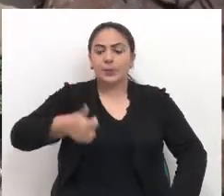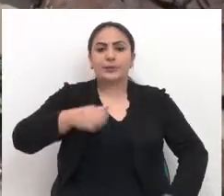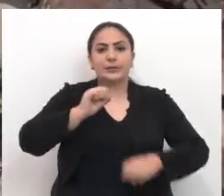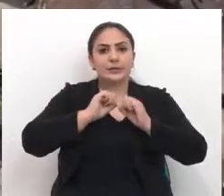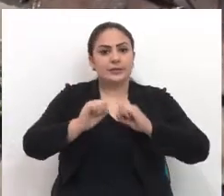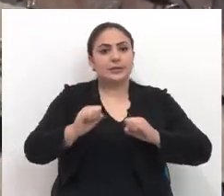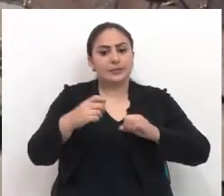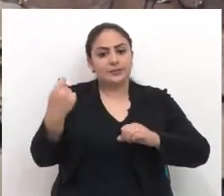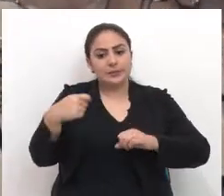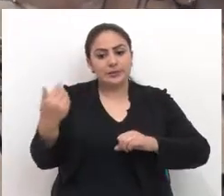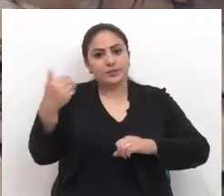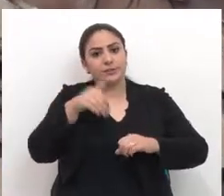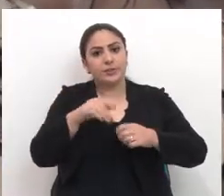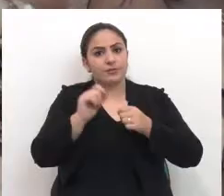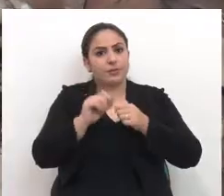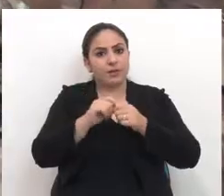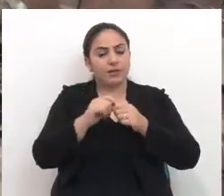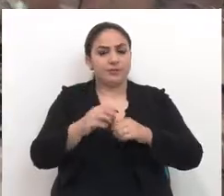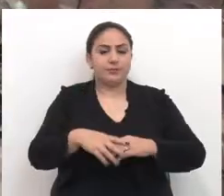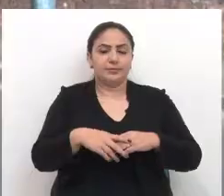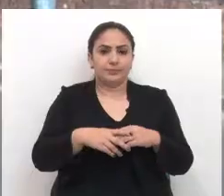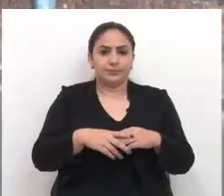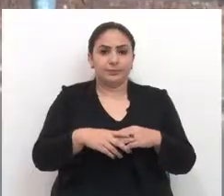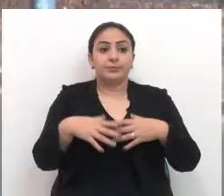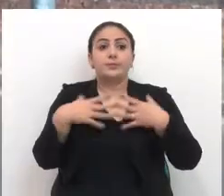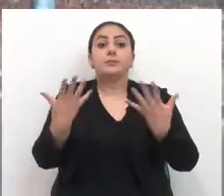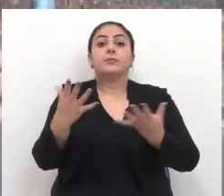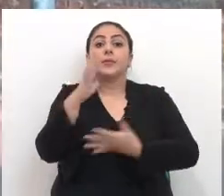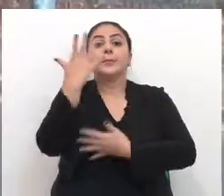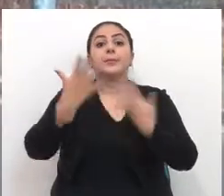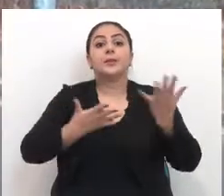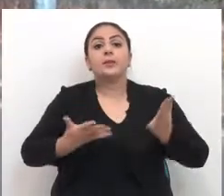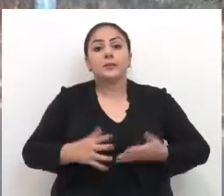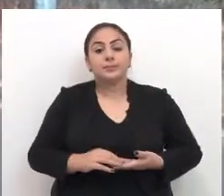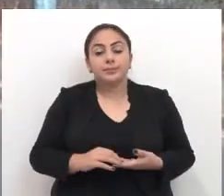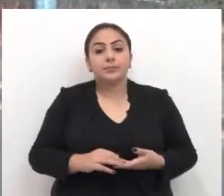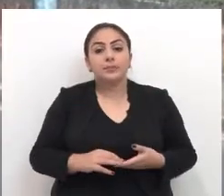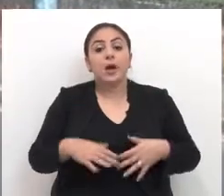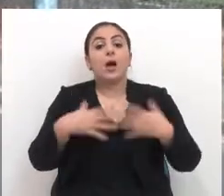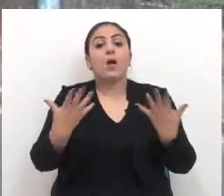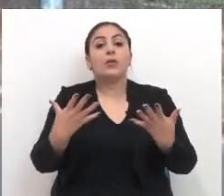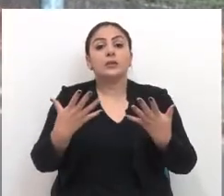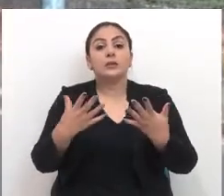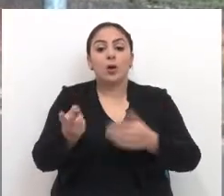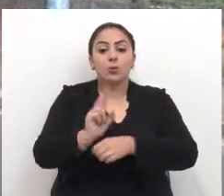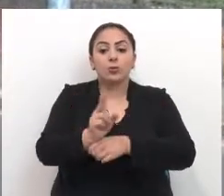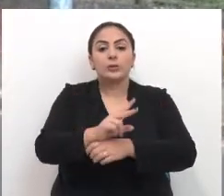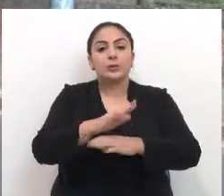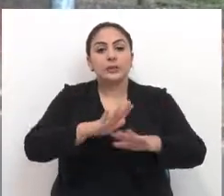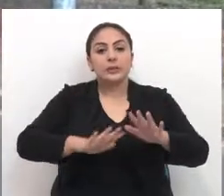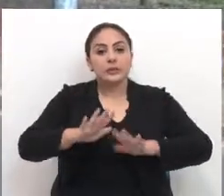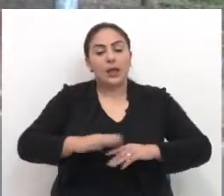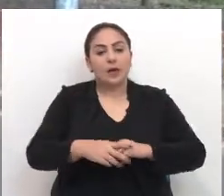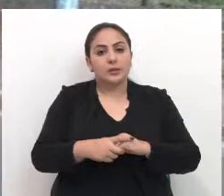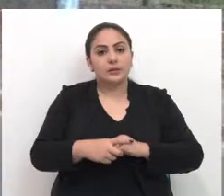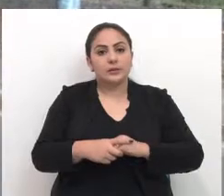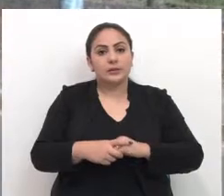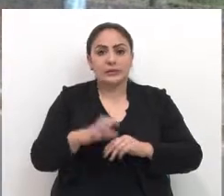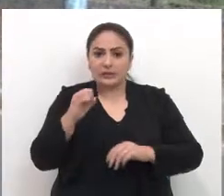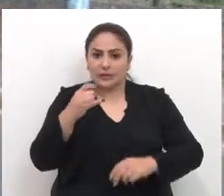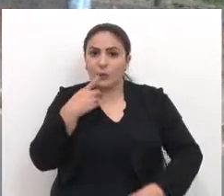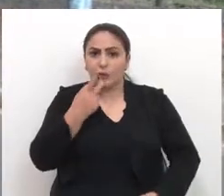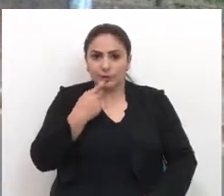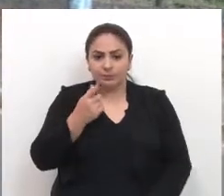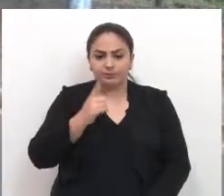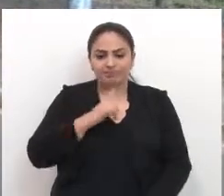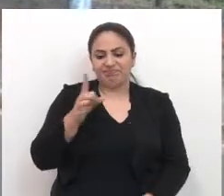a Secretaria de Obras tem que vir aqui executar. Onde é que está o meio ambiente? Onde é que está a vigilância sanitária? Então quando eu